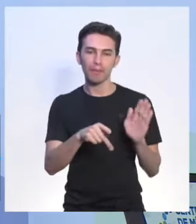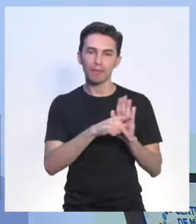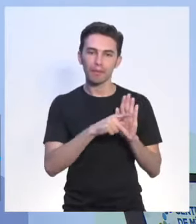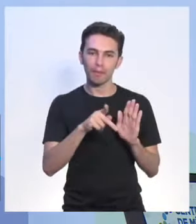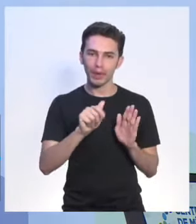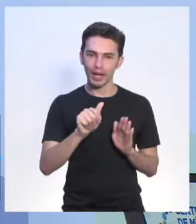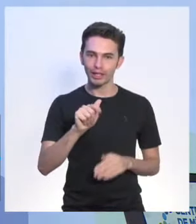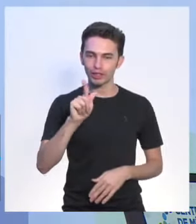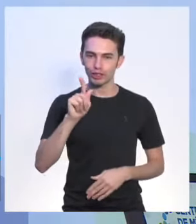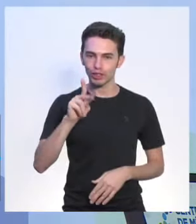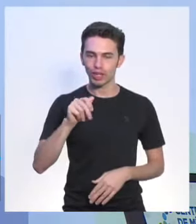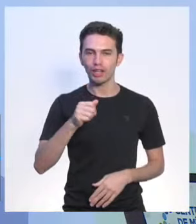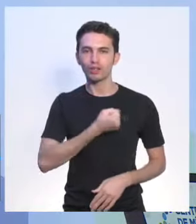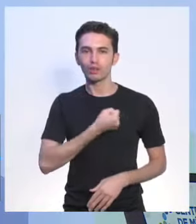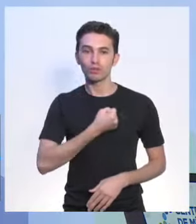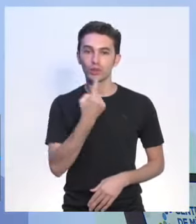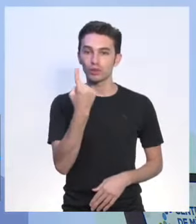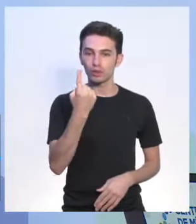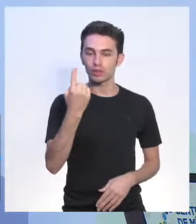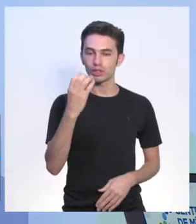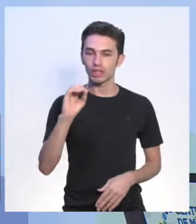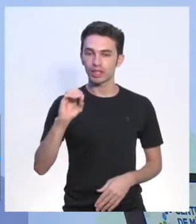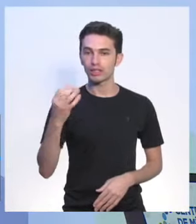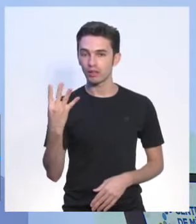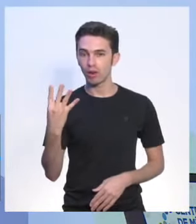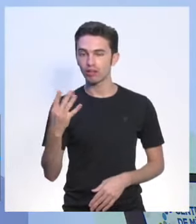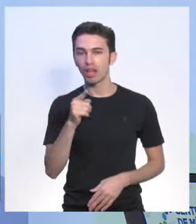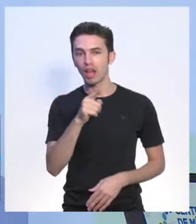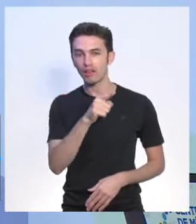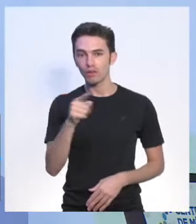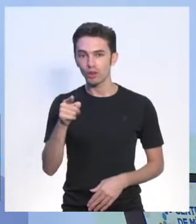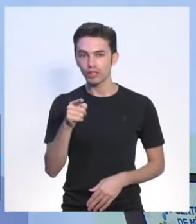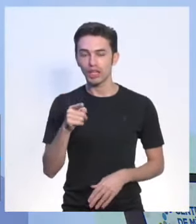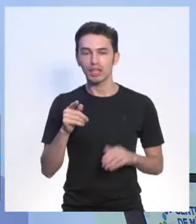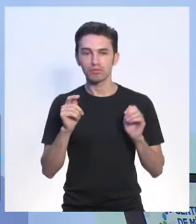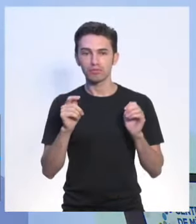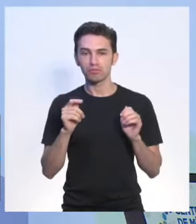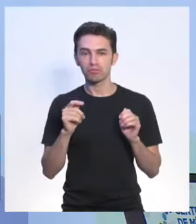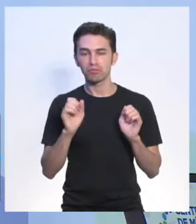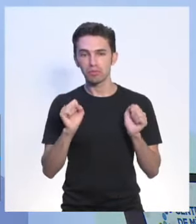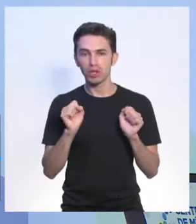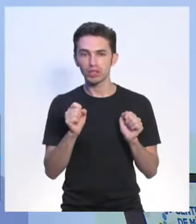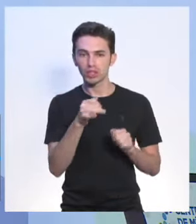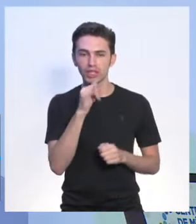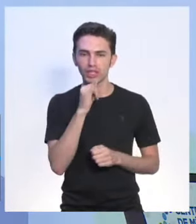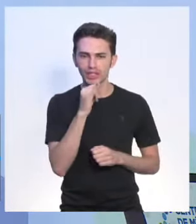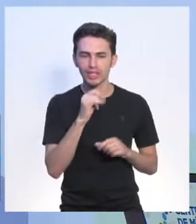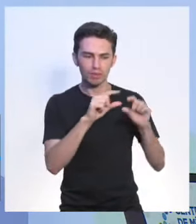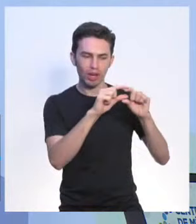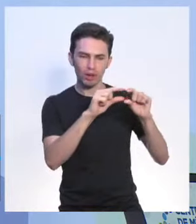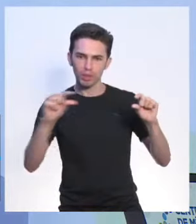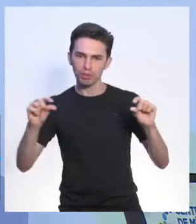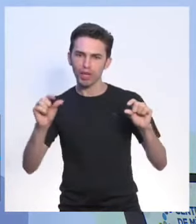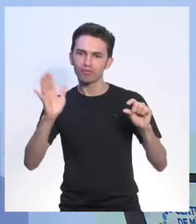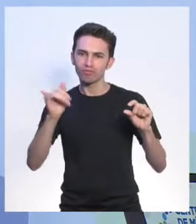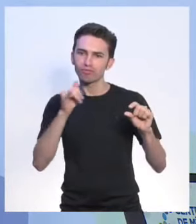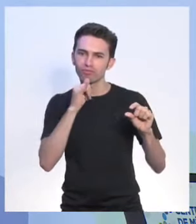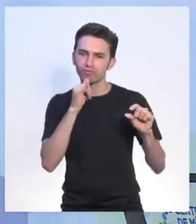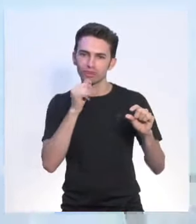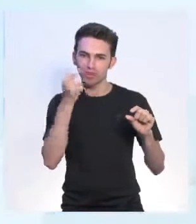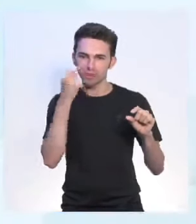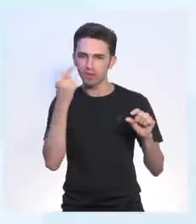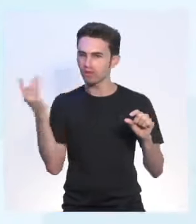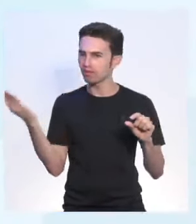falei para vocês, do caderno do aluno. Então, o que nós temos que fazer é o seguinte. O primeiro já está de exemplo lá para vocês, né? Está lá na tela, está